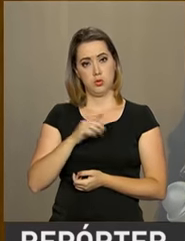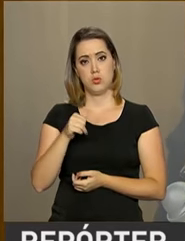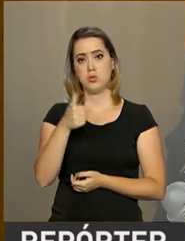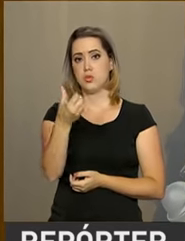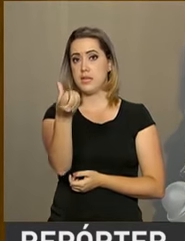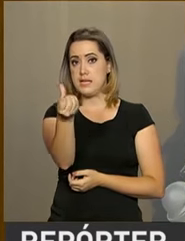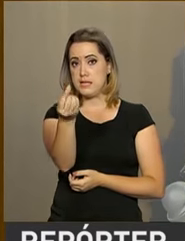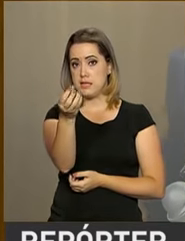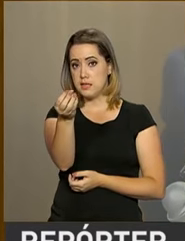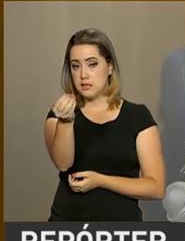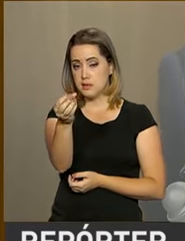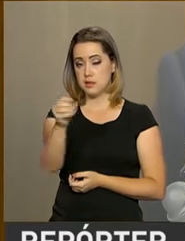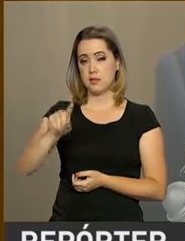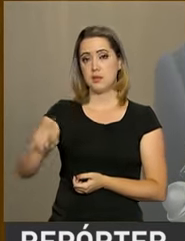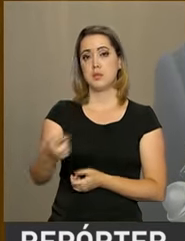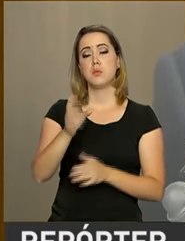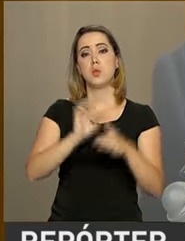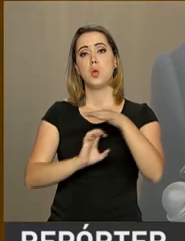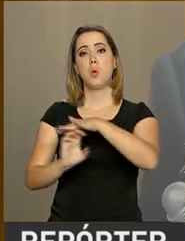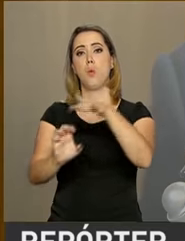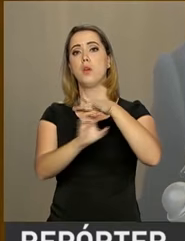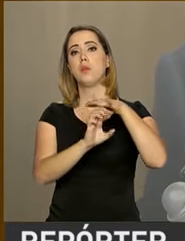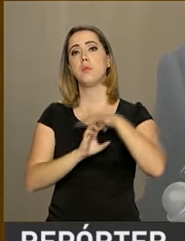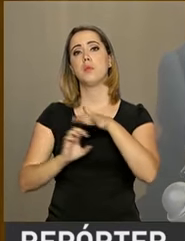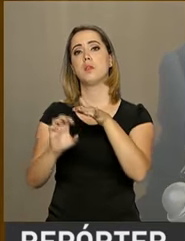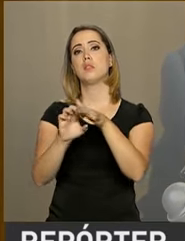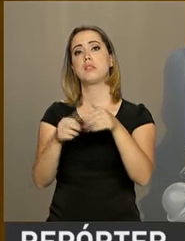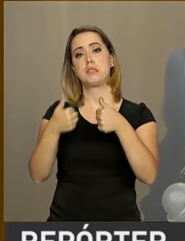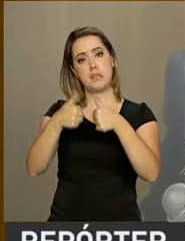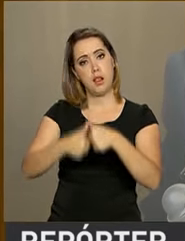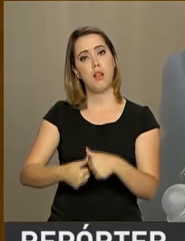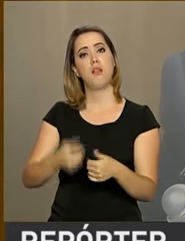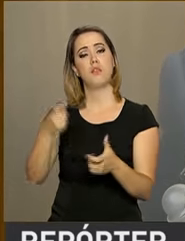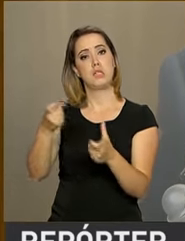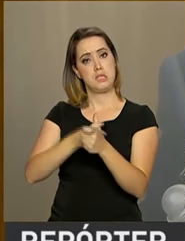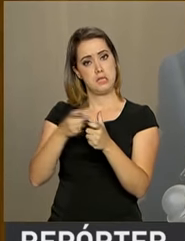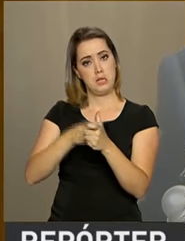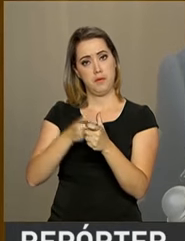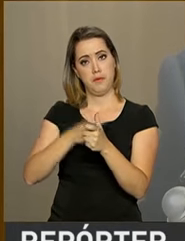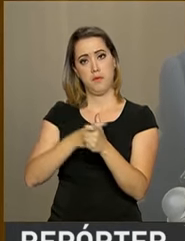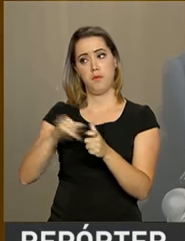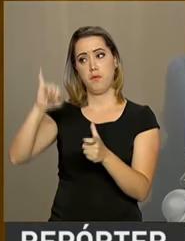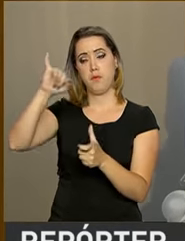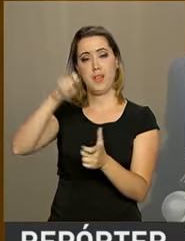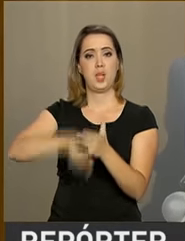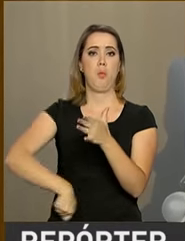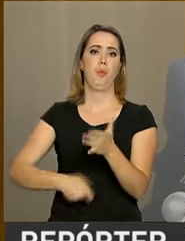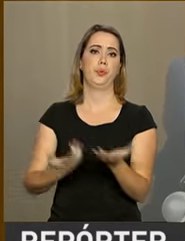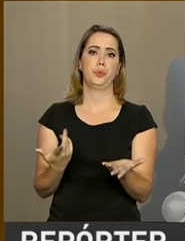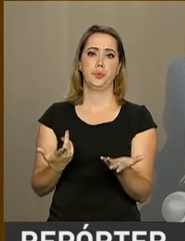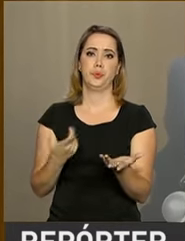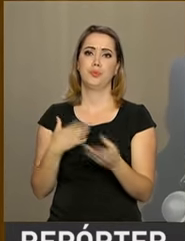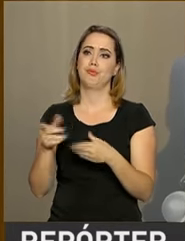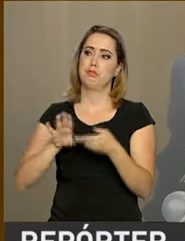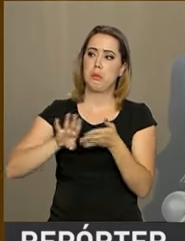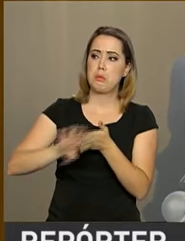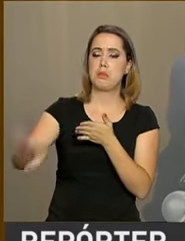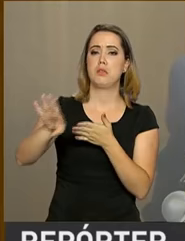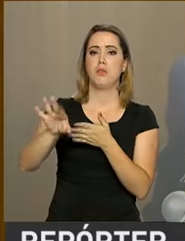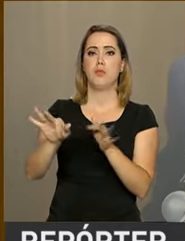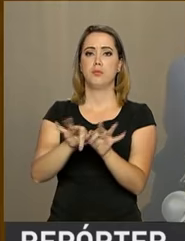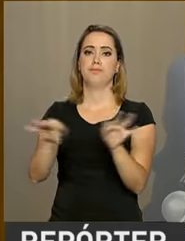600.000 empresas que foram notificadas que se não pagassem os débitos tributários elas estariam fora do